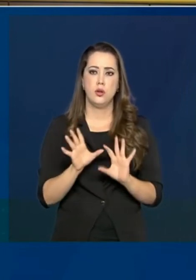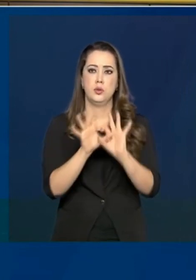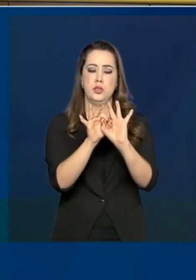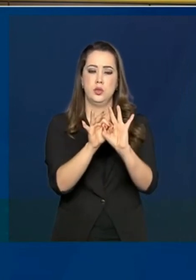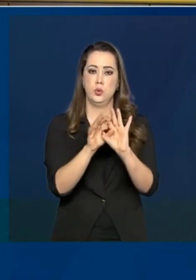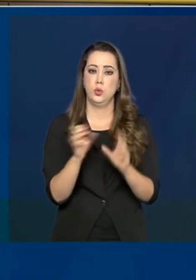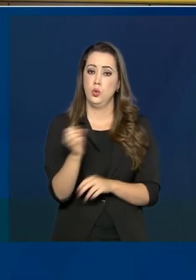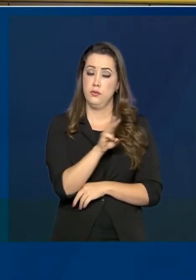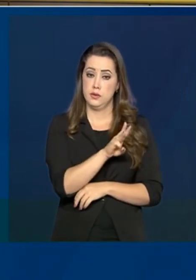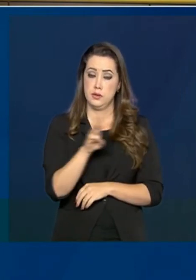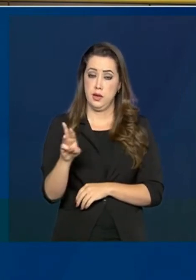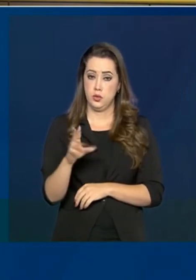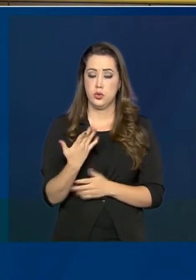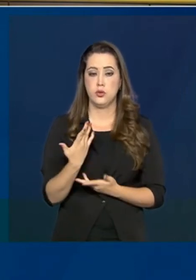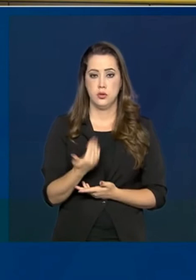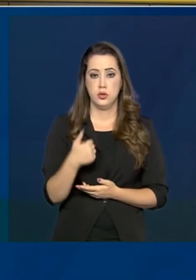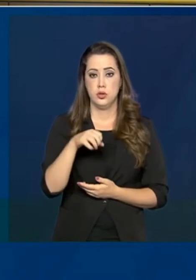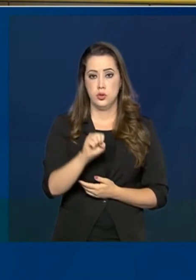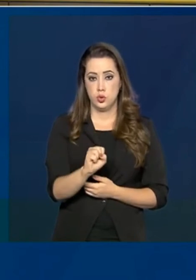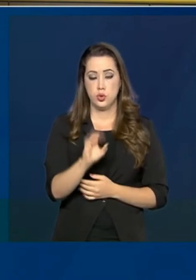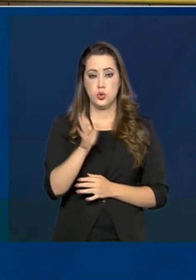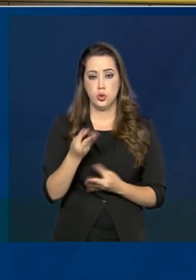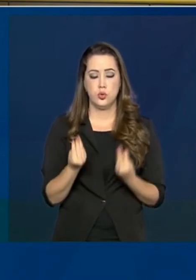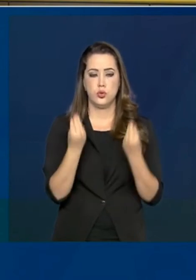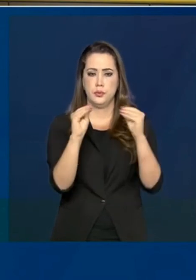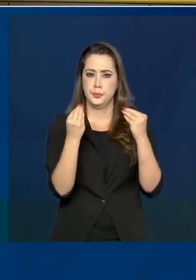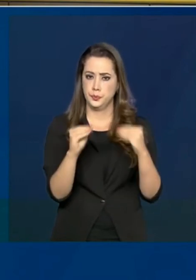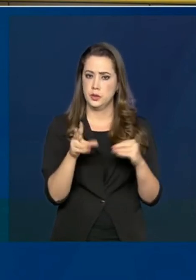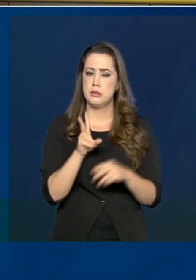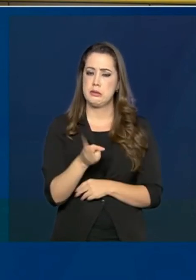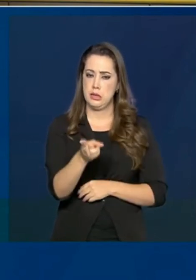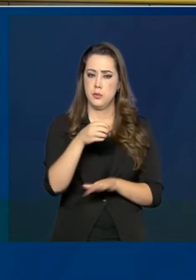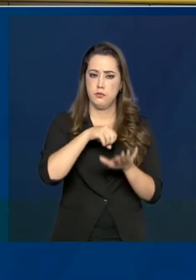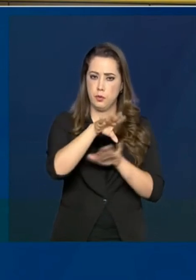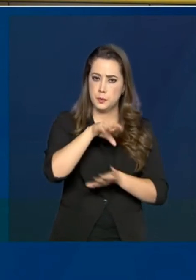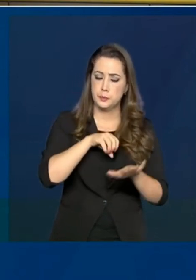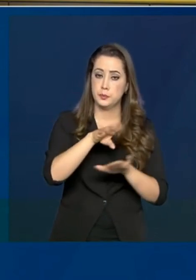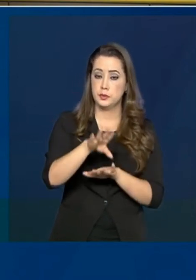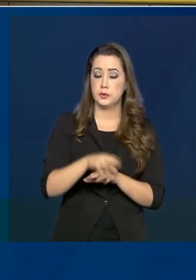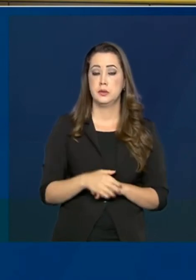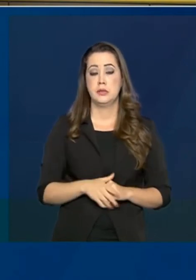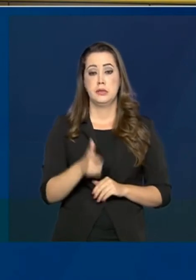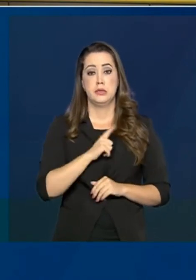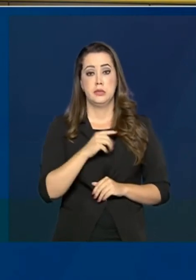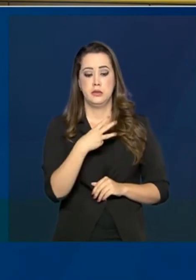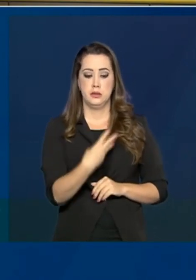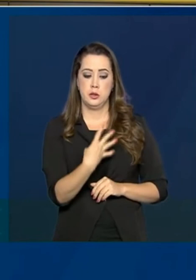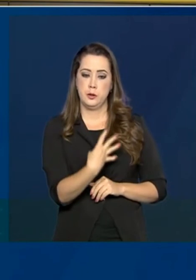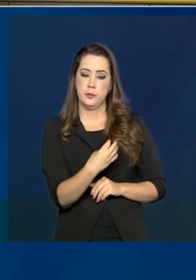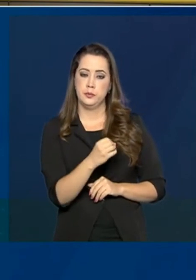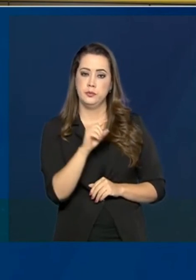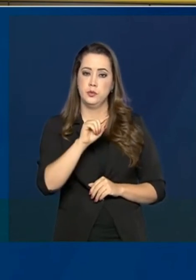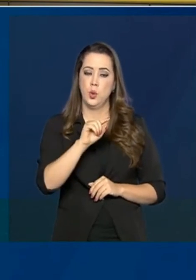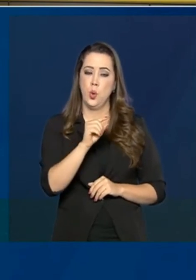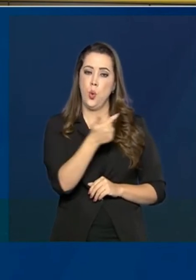RNDS, 18 laboratórios estão enviando regularmente essa informação e 340 outros